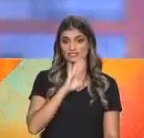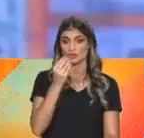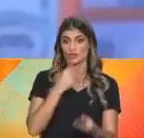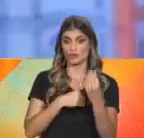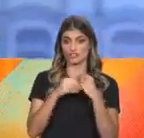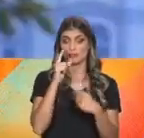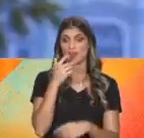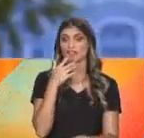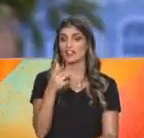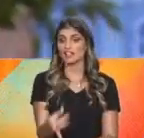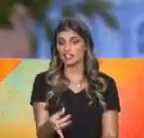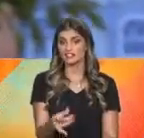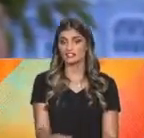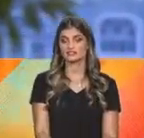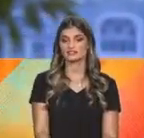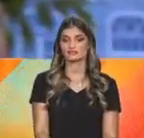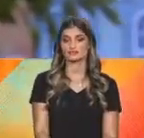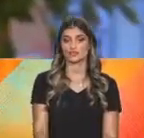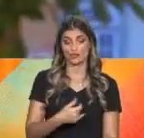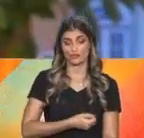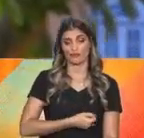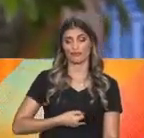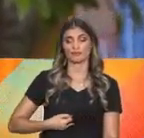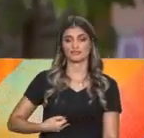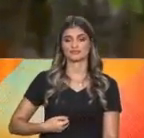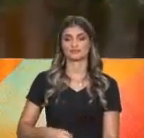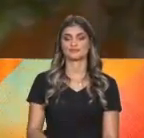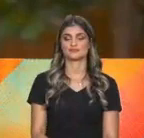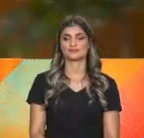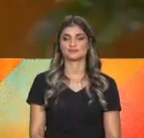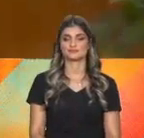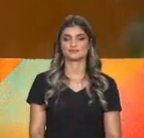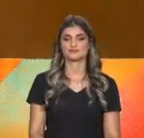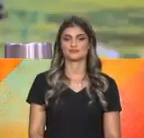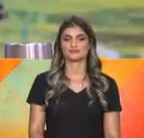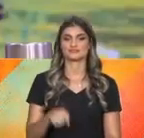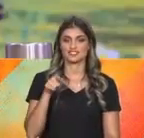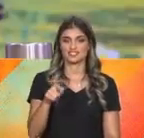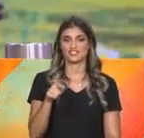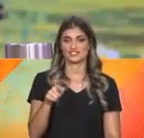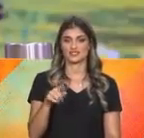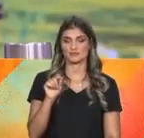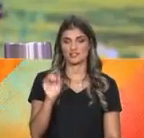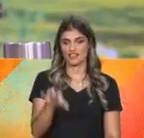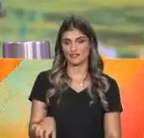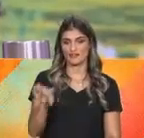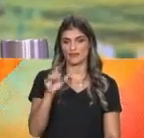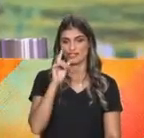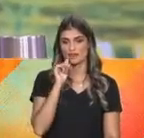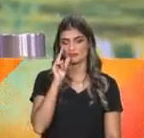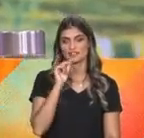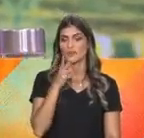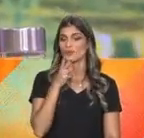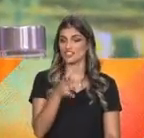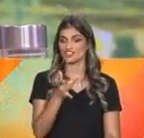Pai Natal, caramba, fico cheia de fome. É isto, é cara de homem, e não